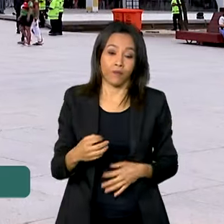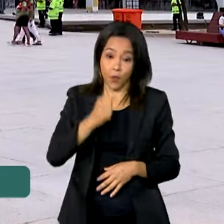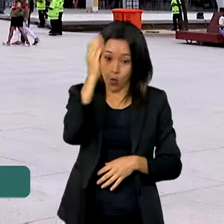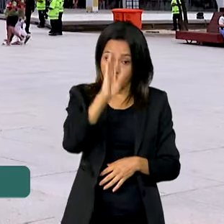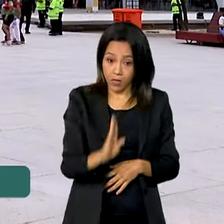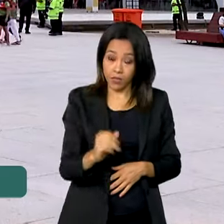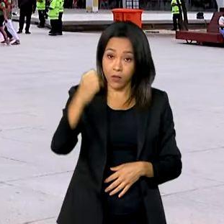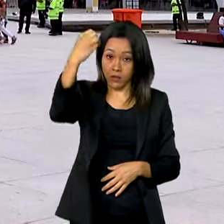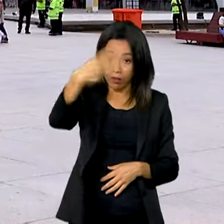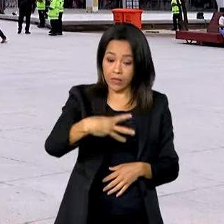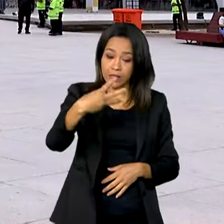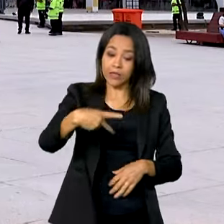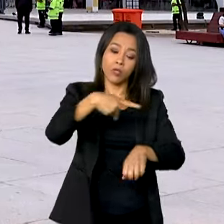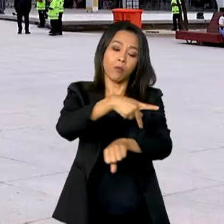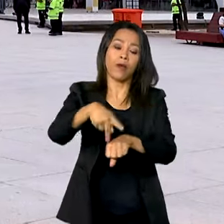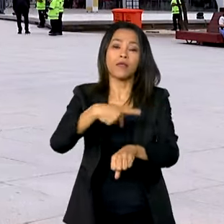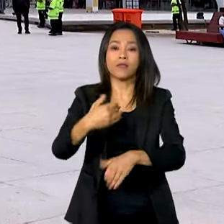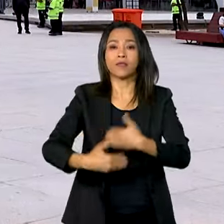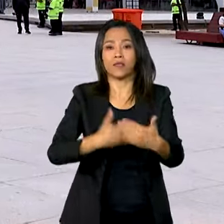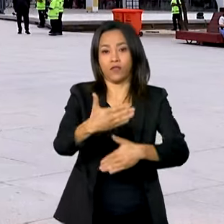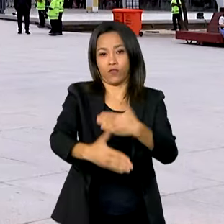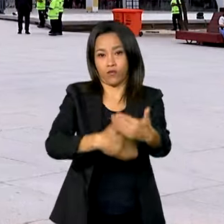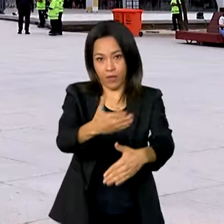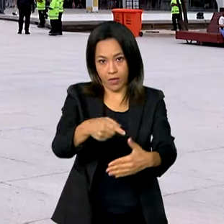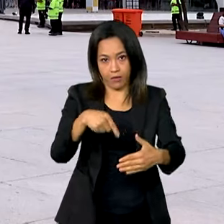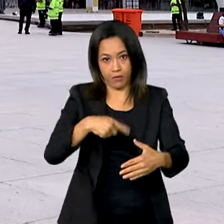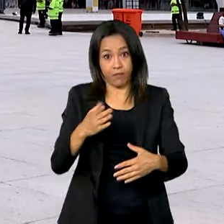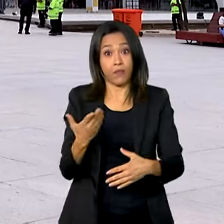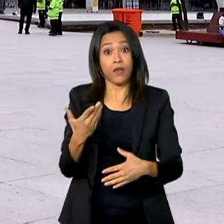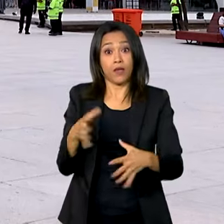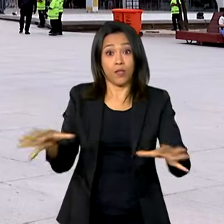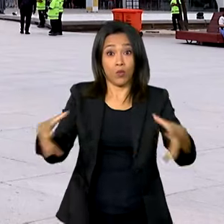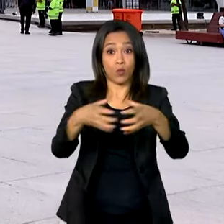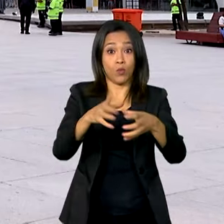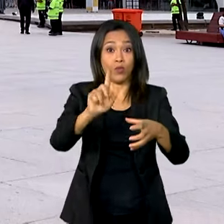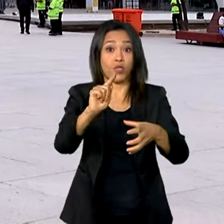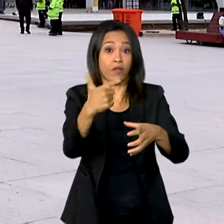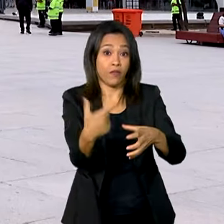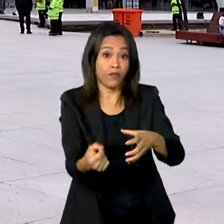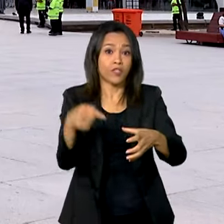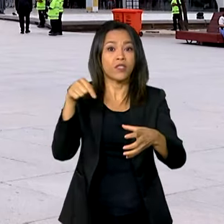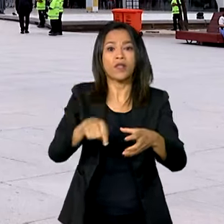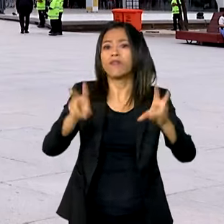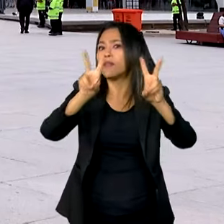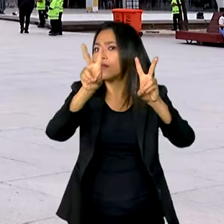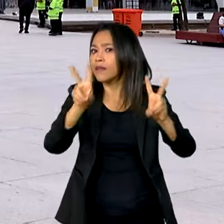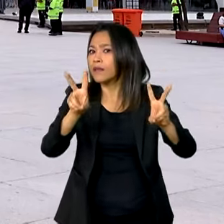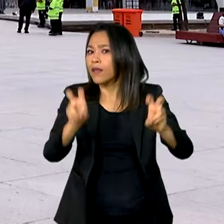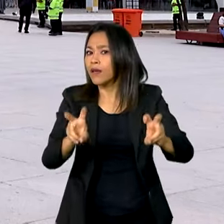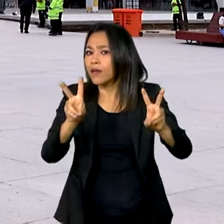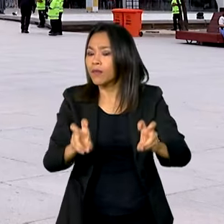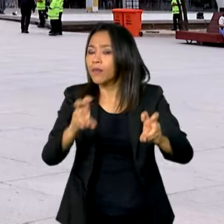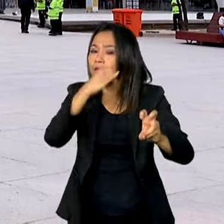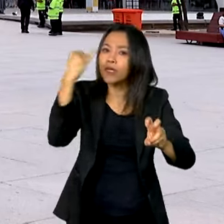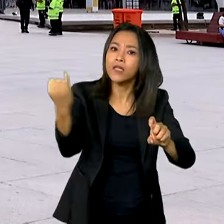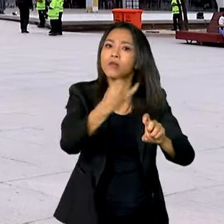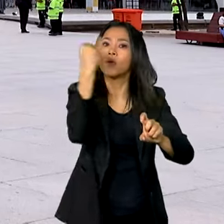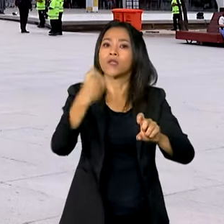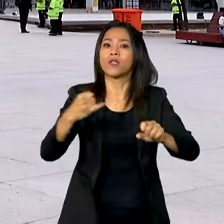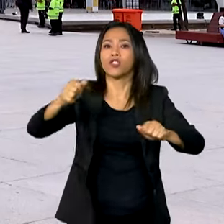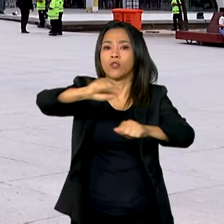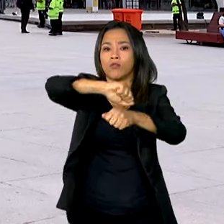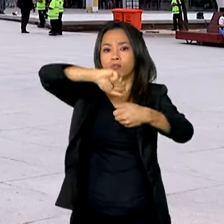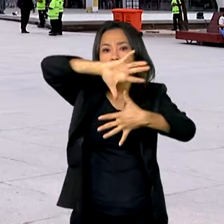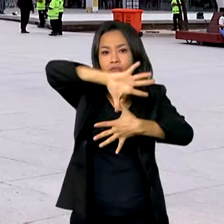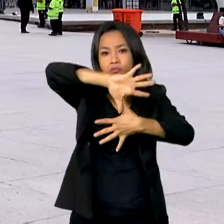em desenvolvimento que preside o G20. E à frente desse grupo trouxe temas fundamentais para os países do sul global,